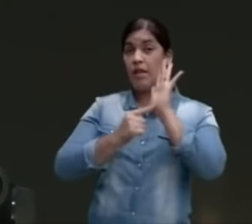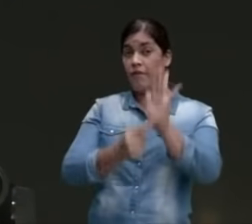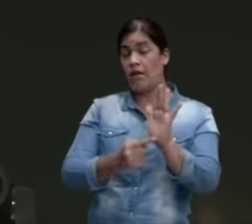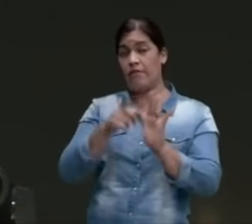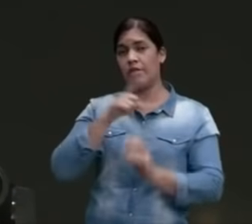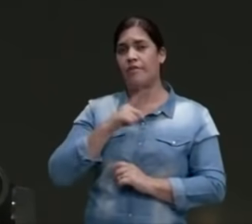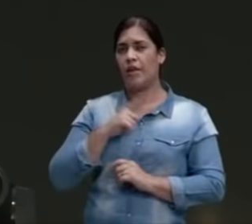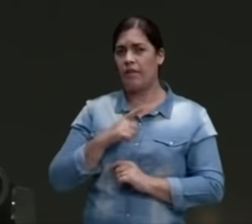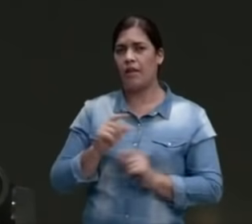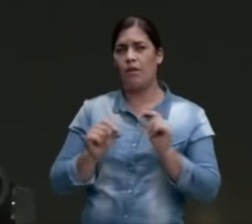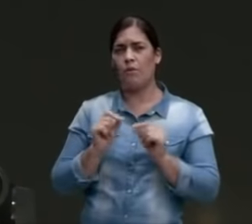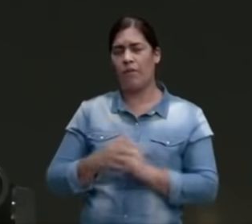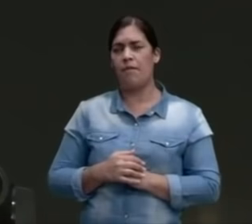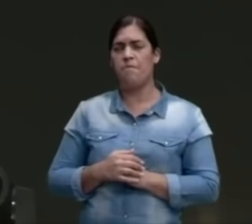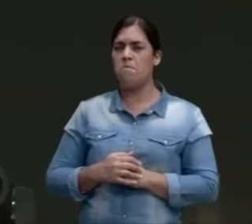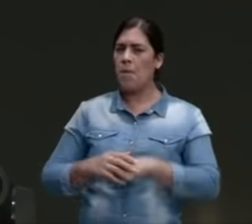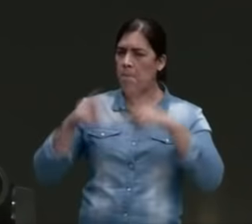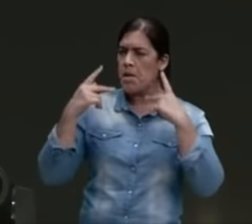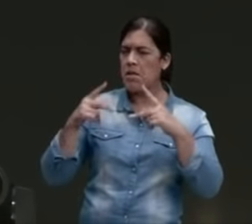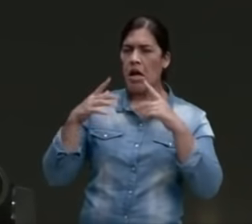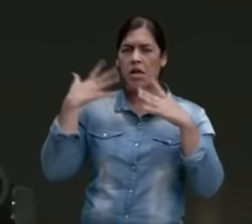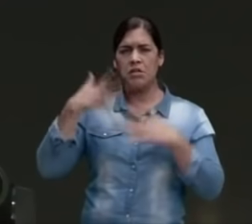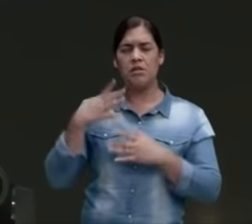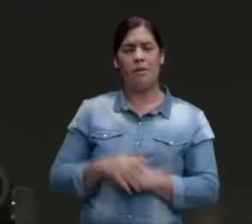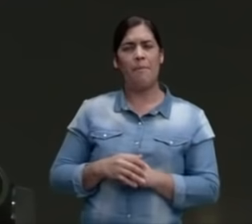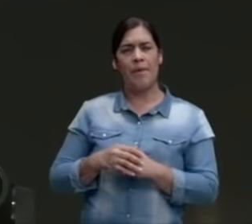ter uma mensagem para entregar para essa geração. E